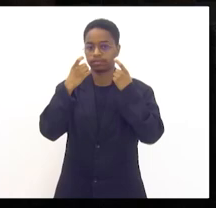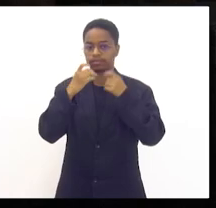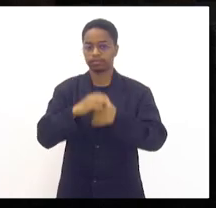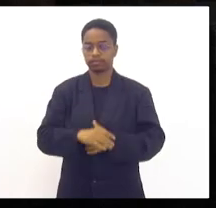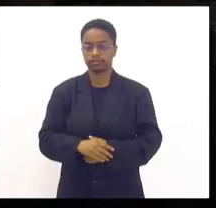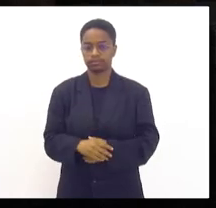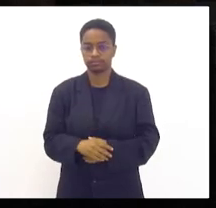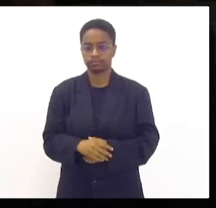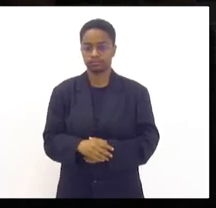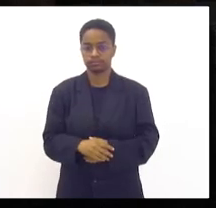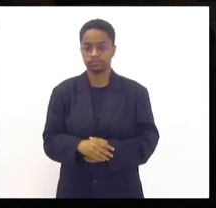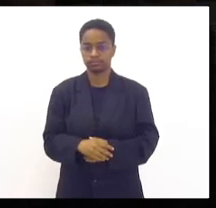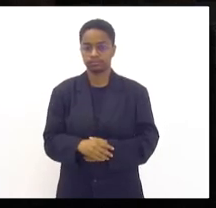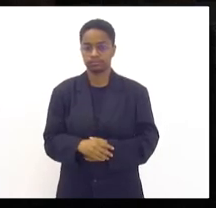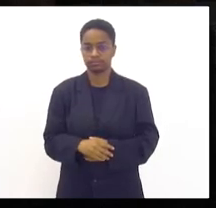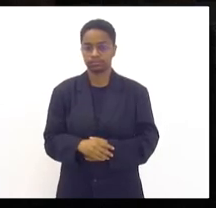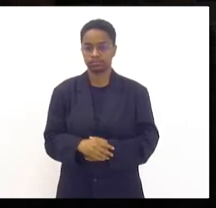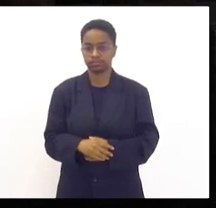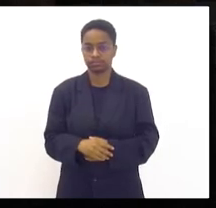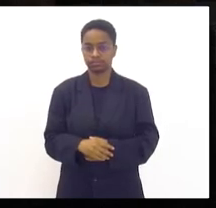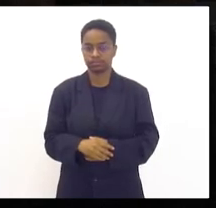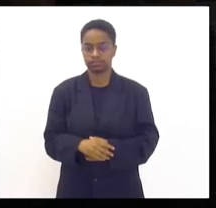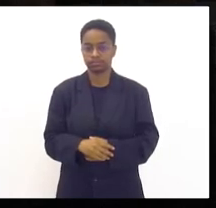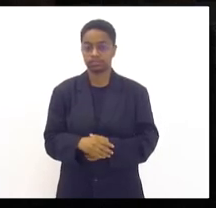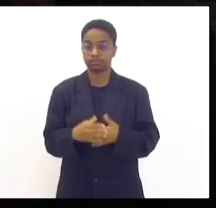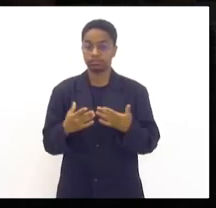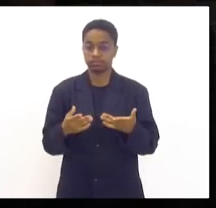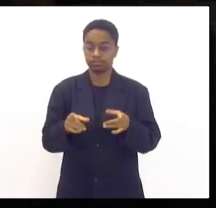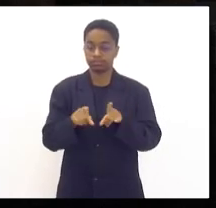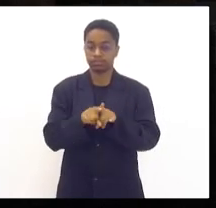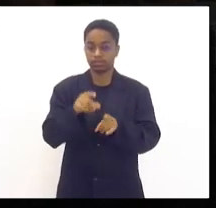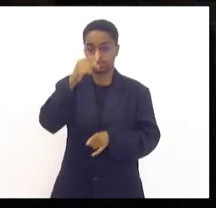abalados. O prefeito Eduardo Paes,